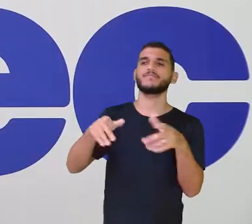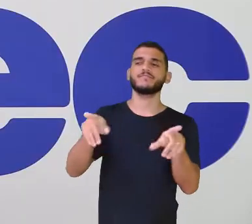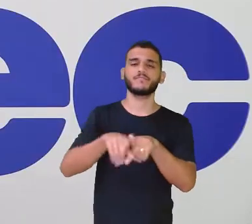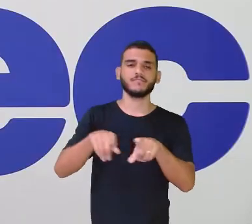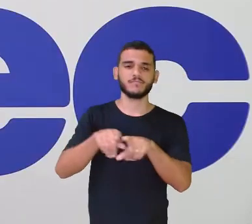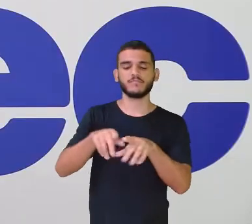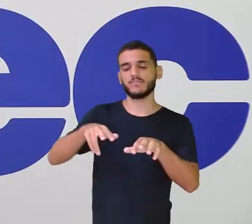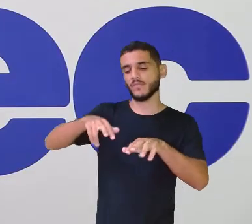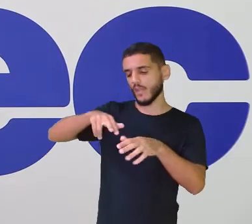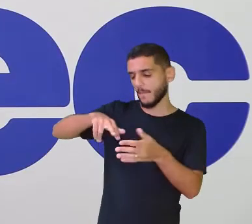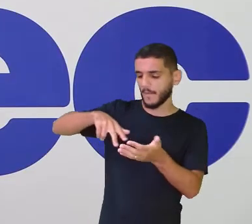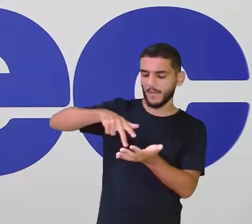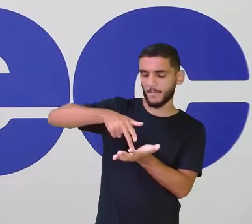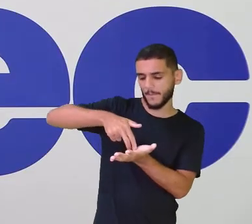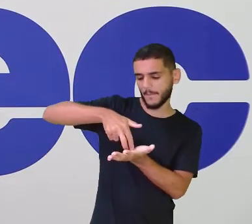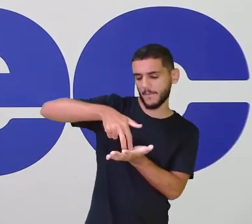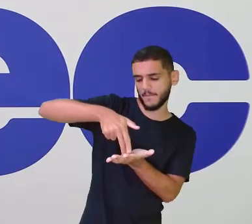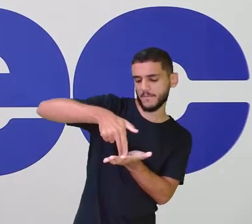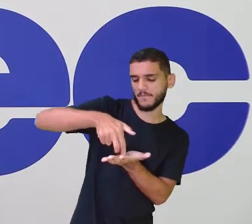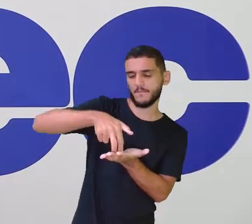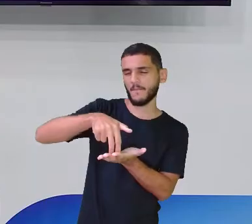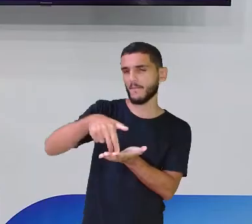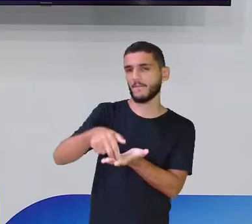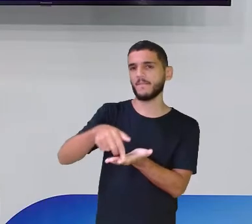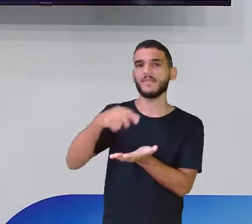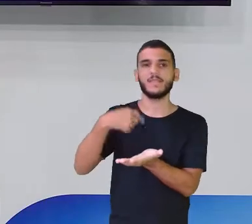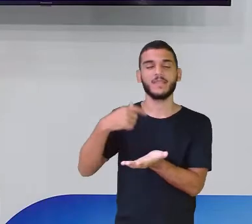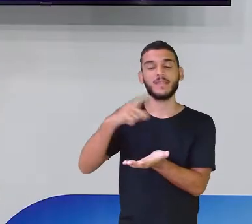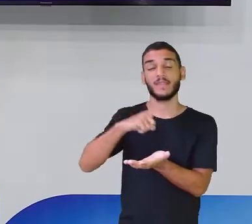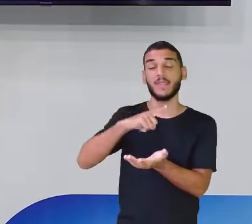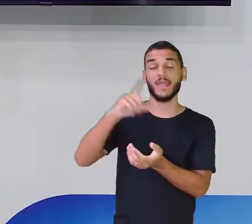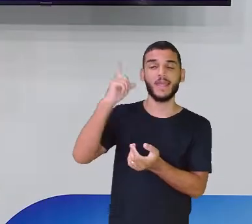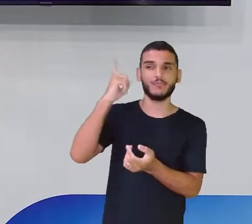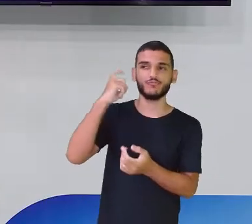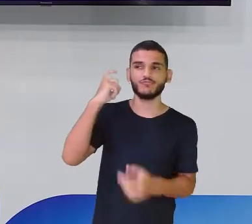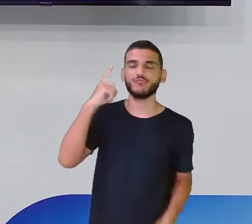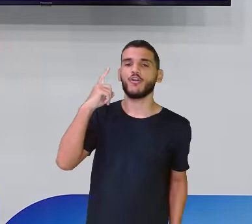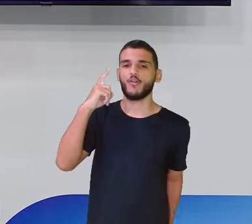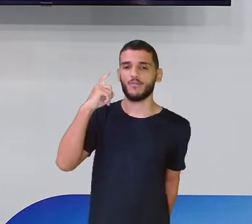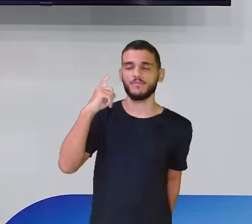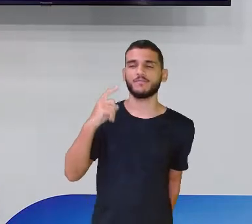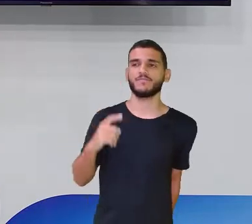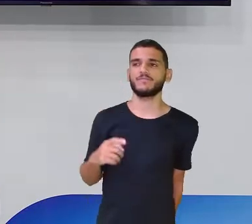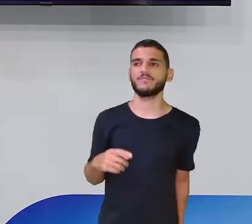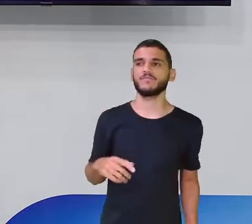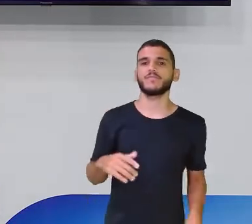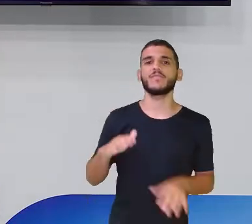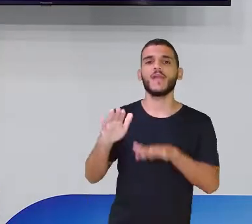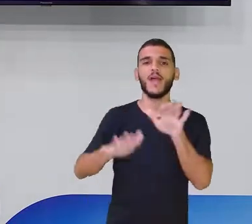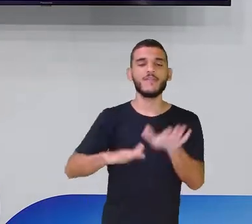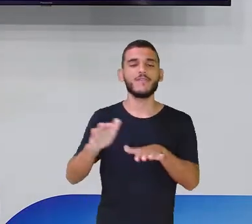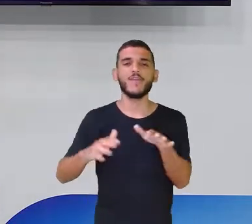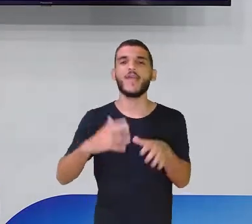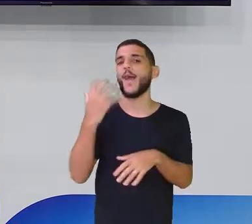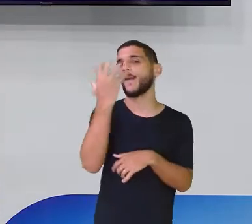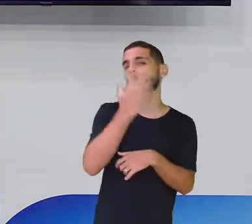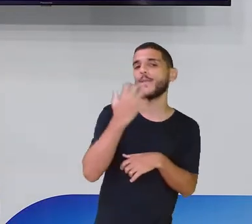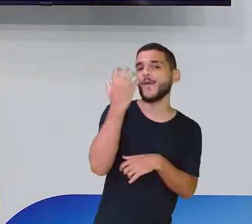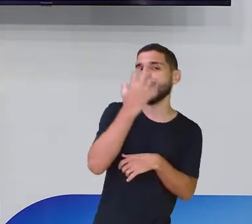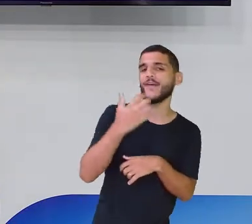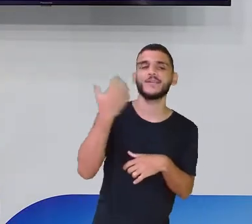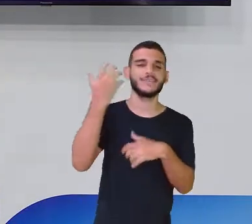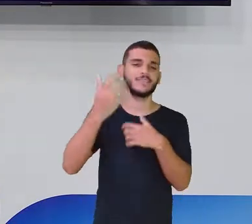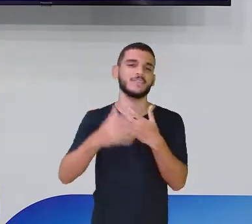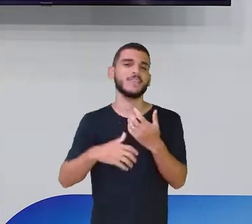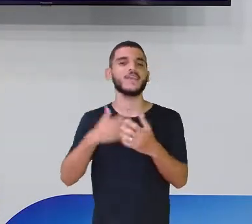A passada das pessoas. Exatamente. E o som, né? De máquinas. Às vezes, geralmente, tem aparelhos de som nas lojas, né?